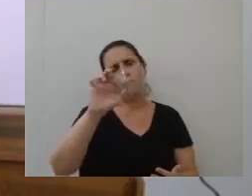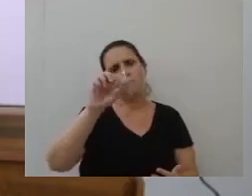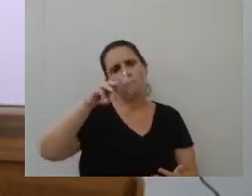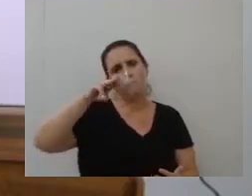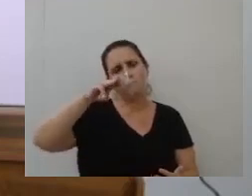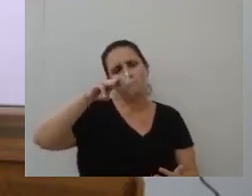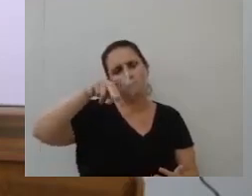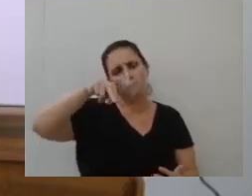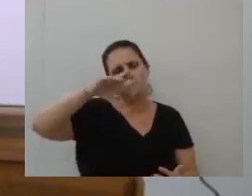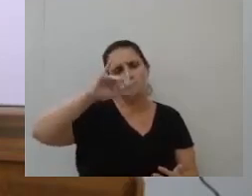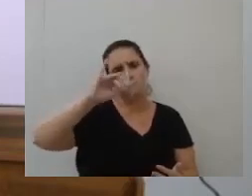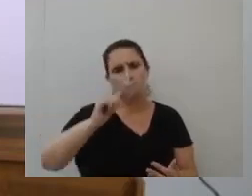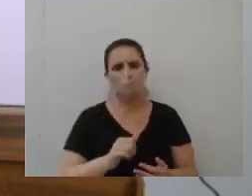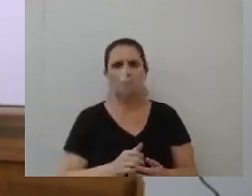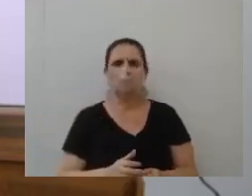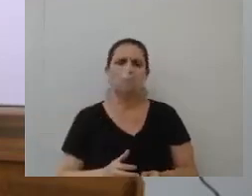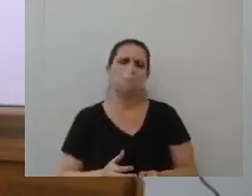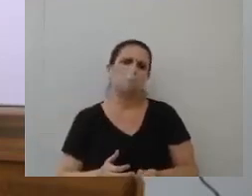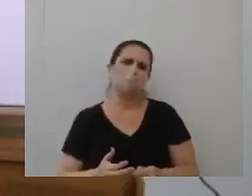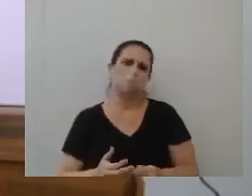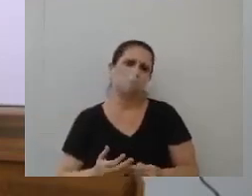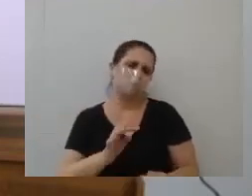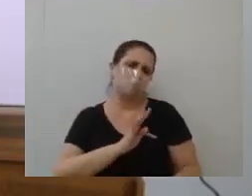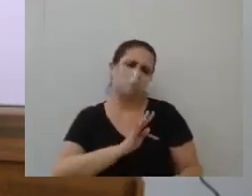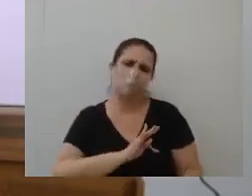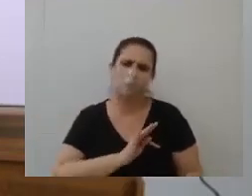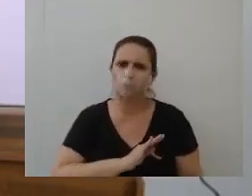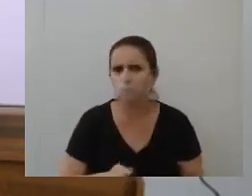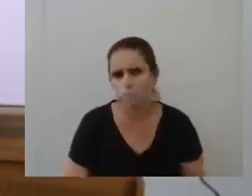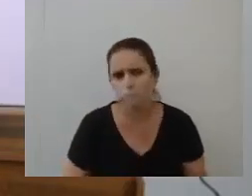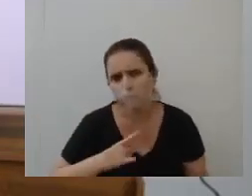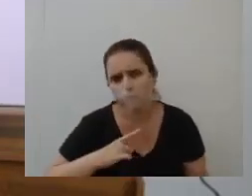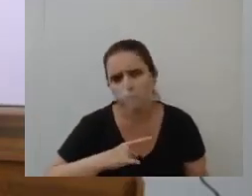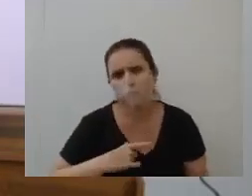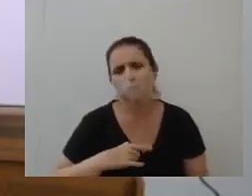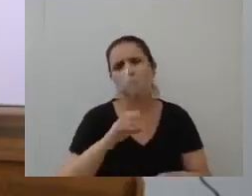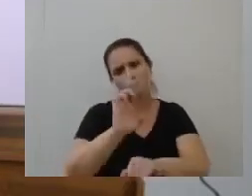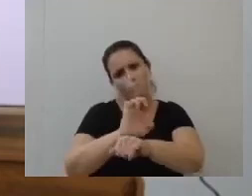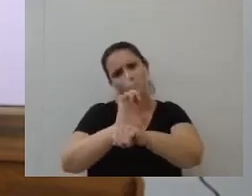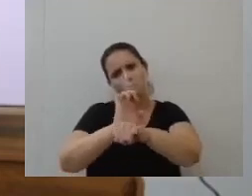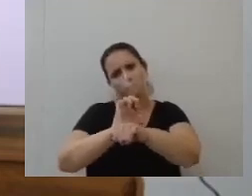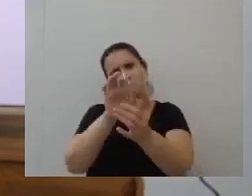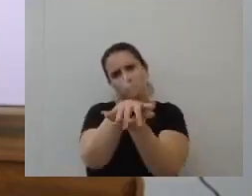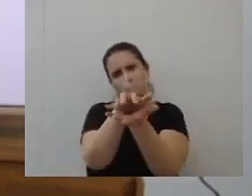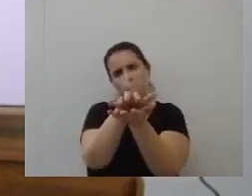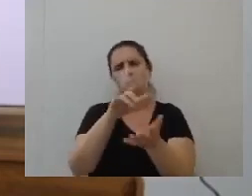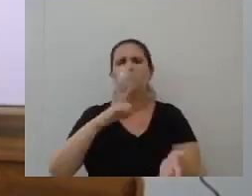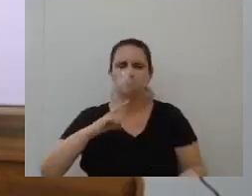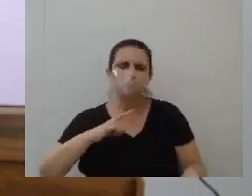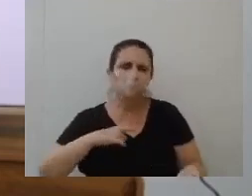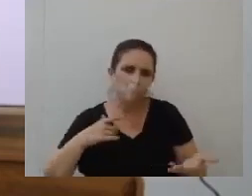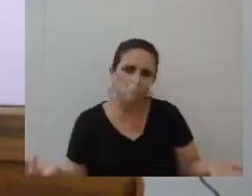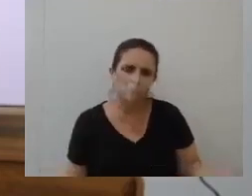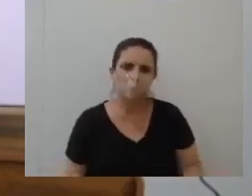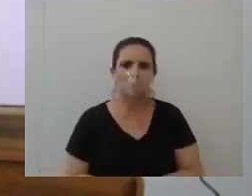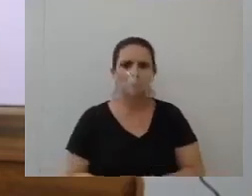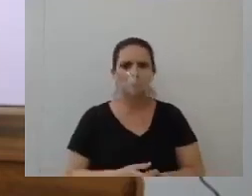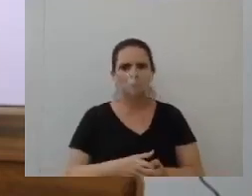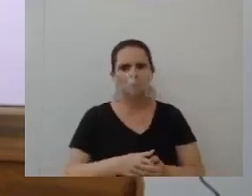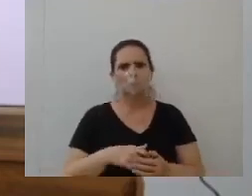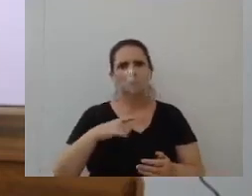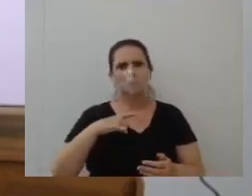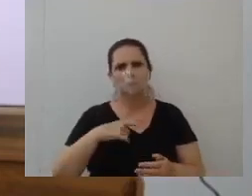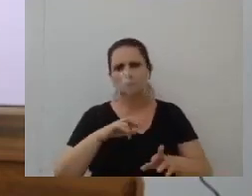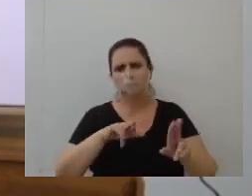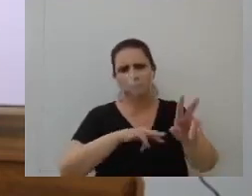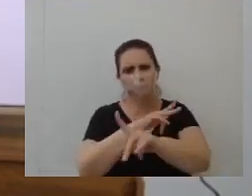um instituto, uma escola técnica. Nós temos aqui a Escola Técnica do Estado, a Escola Técnica Estadual, que fica ali na Ilha do